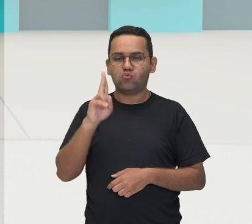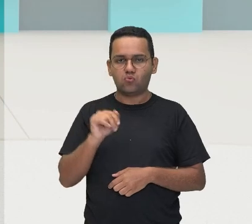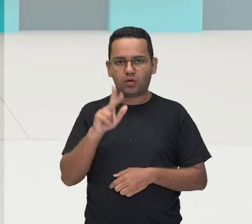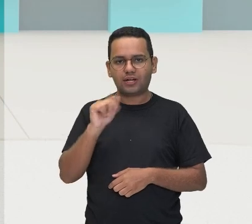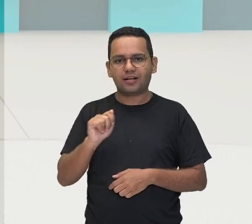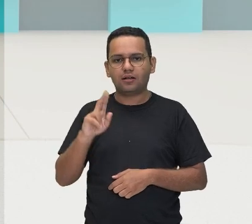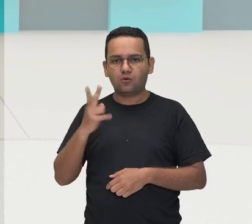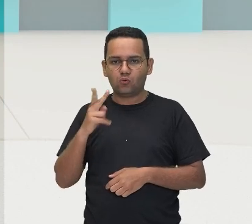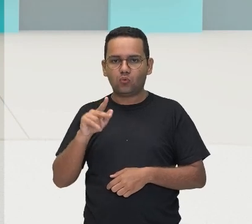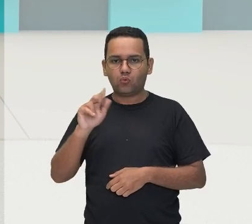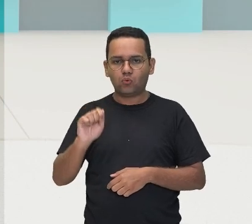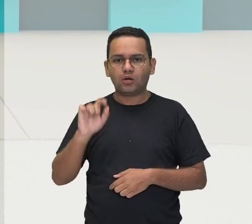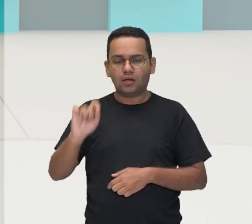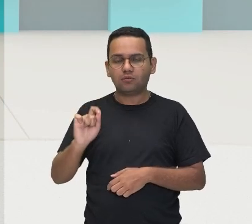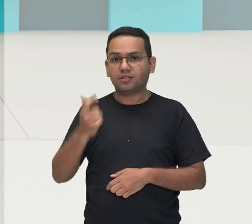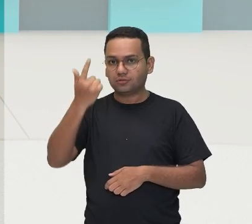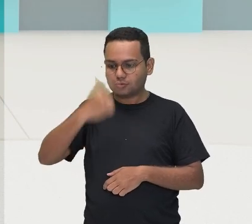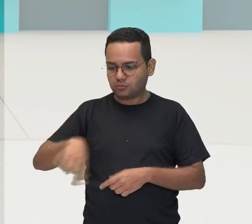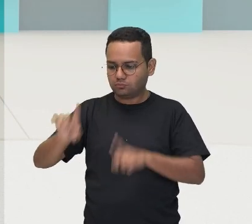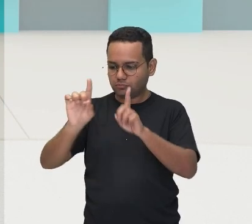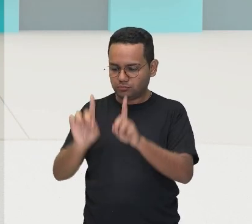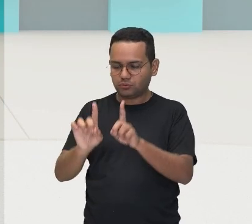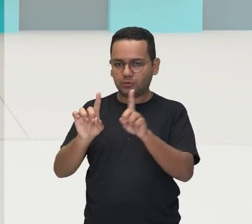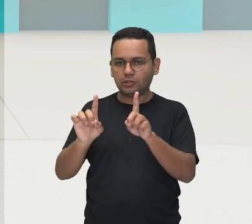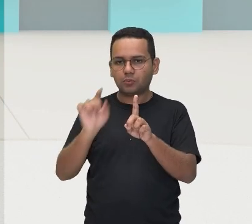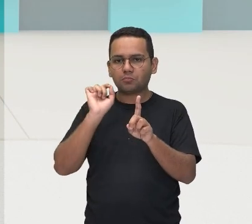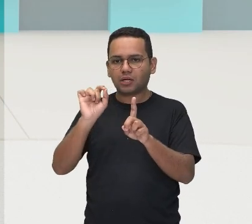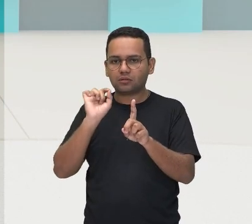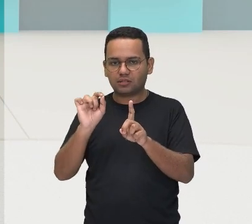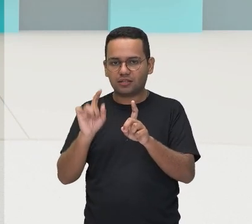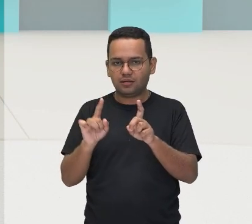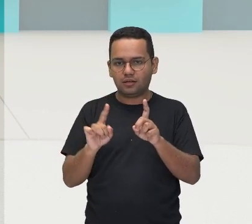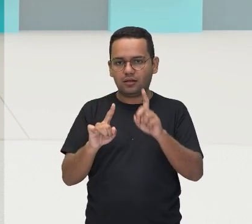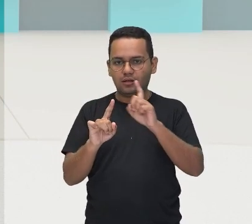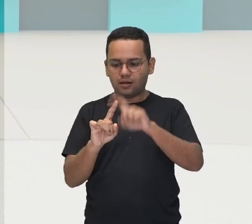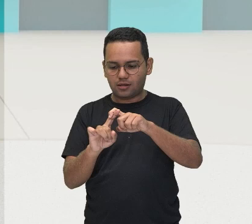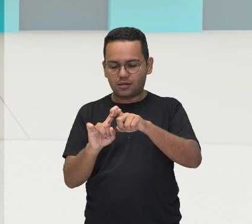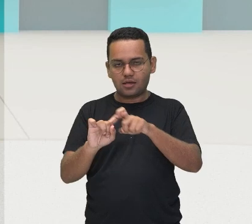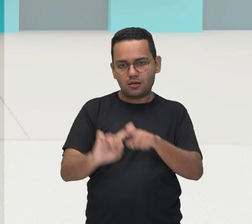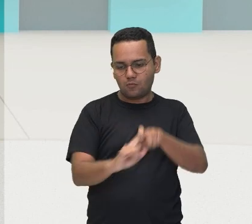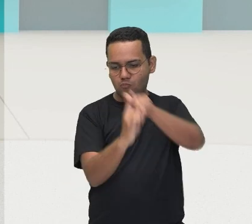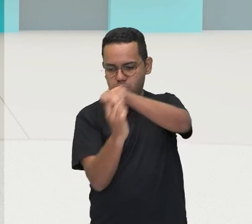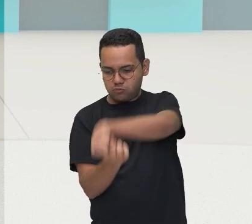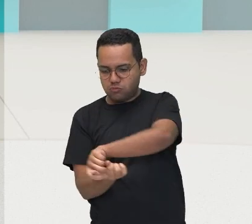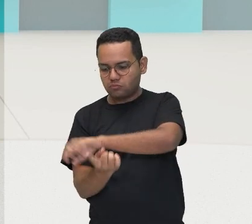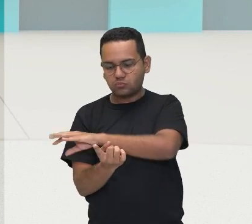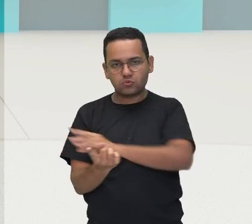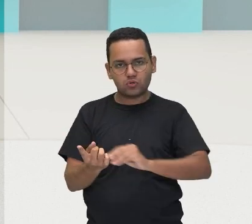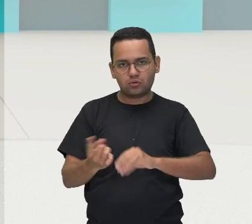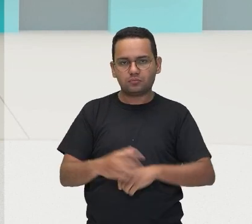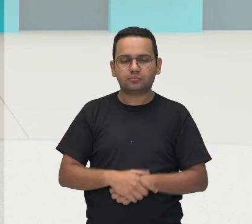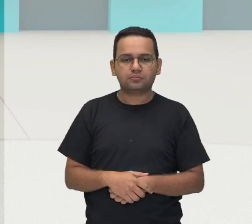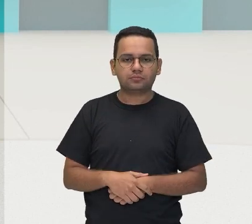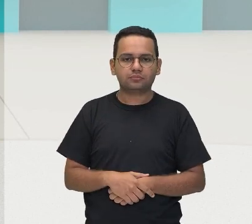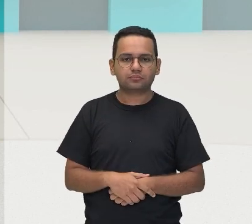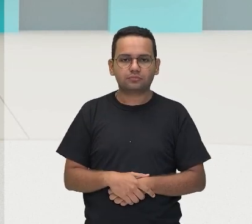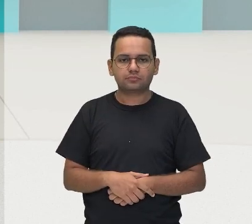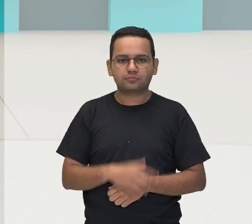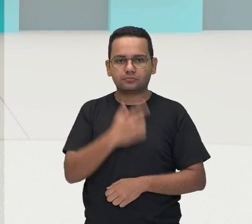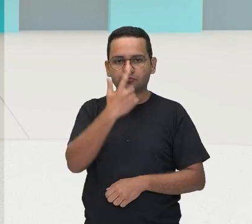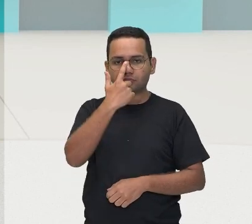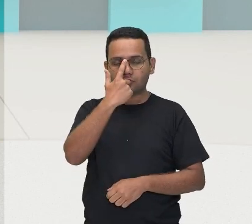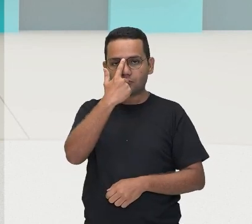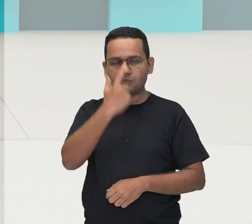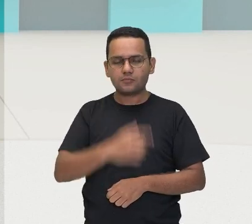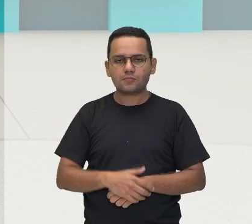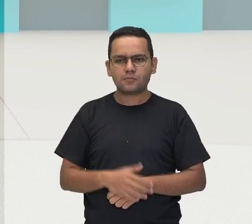seguida levá-lo ao chão, de modo que as suas costas elas vão tocar o solo. E embora esse